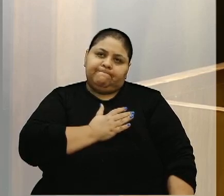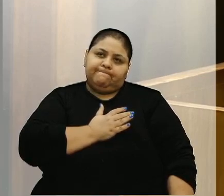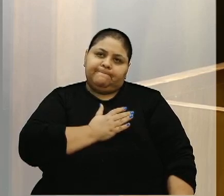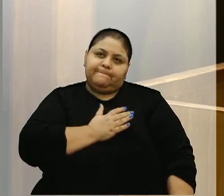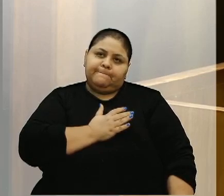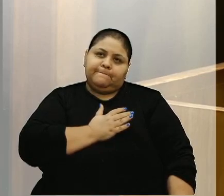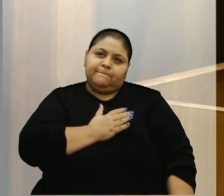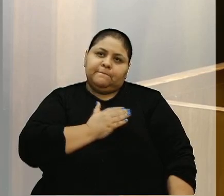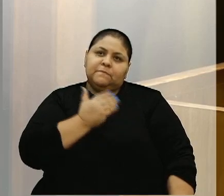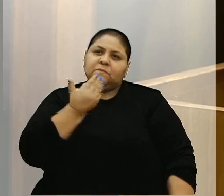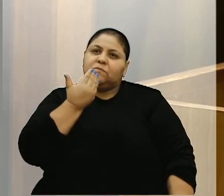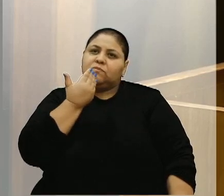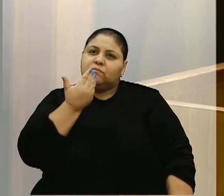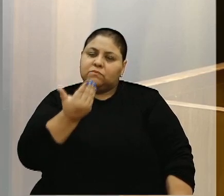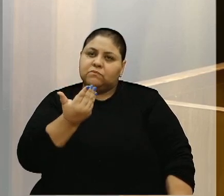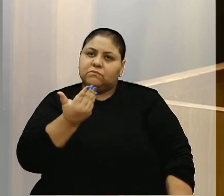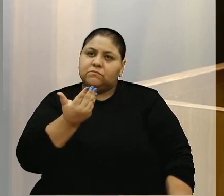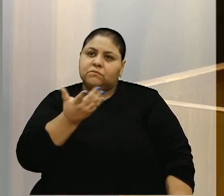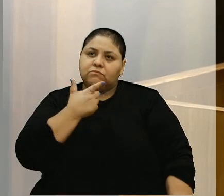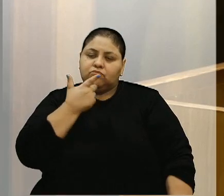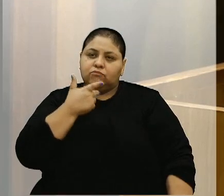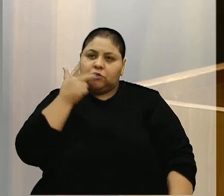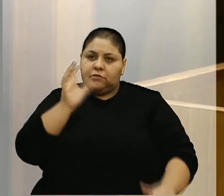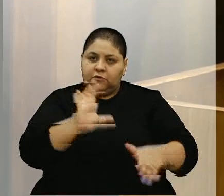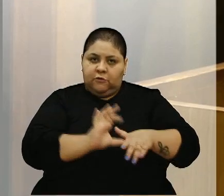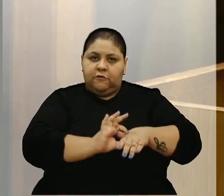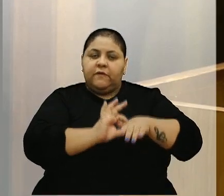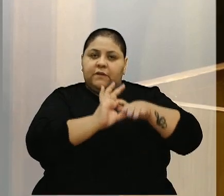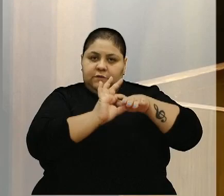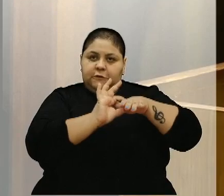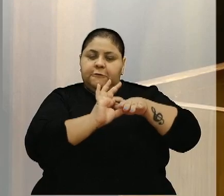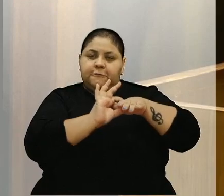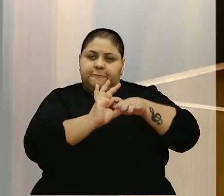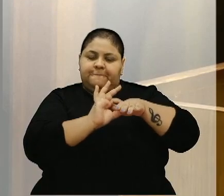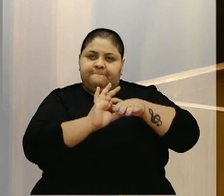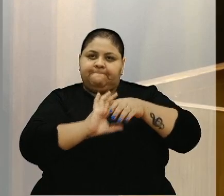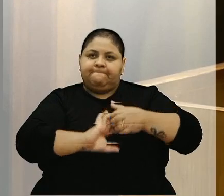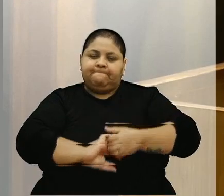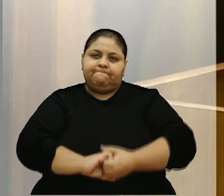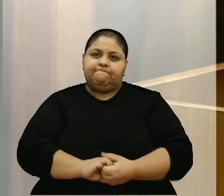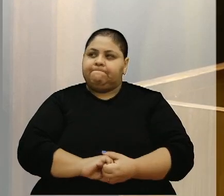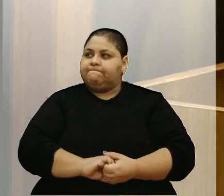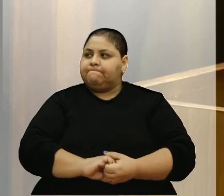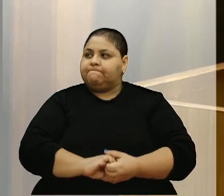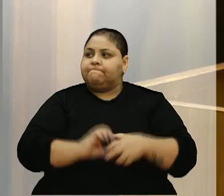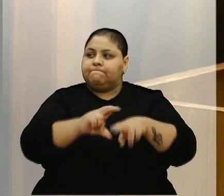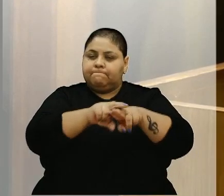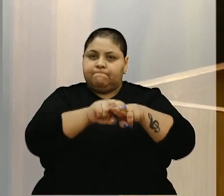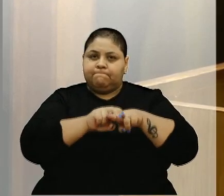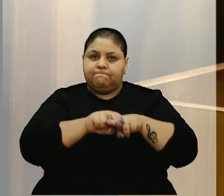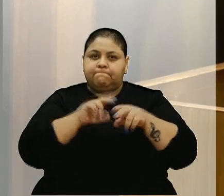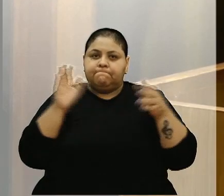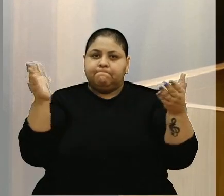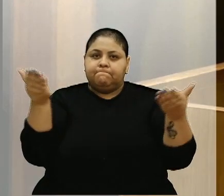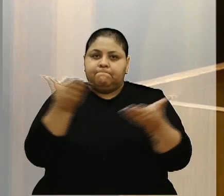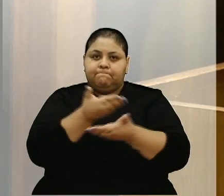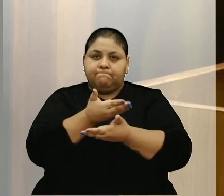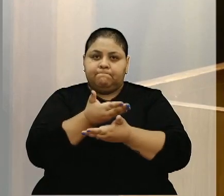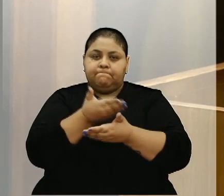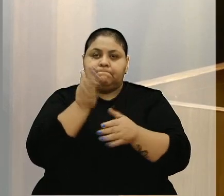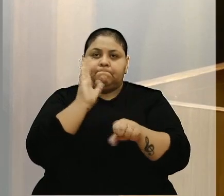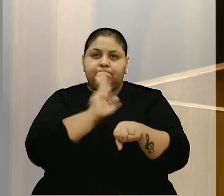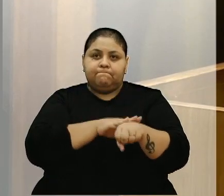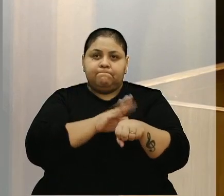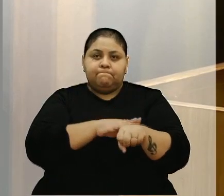eu peço uma declaração de líder. Tá. E por isso, colegas, então, é nesse momento